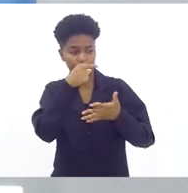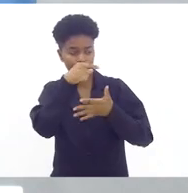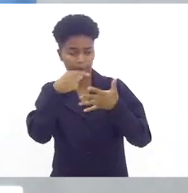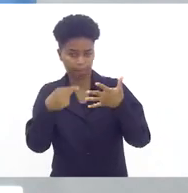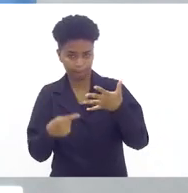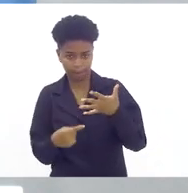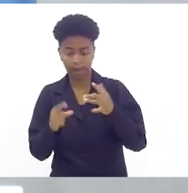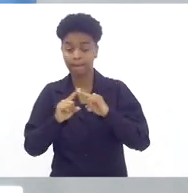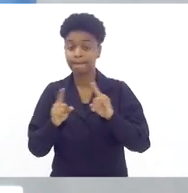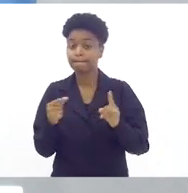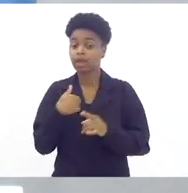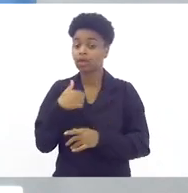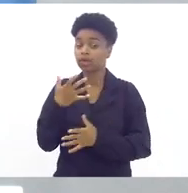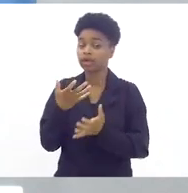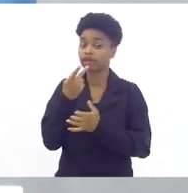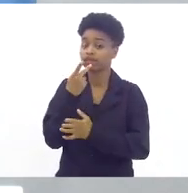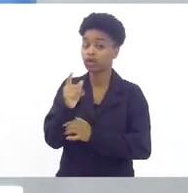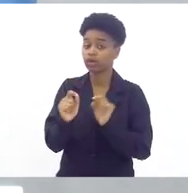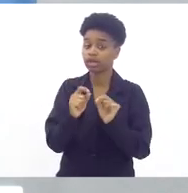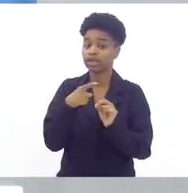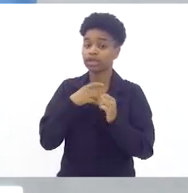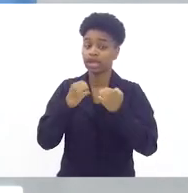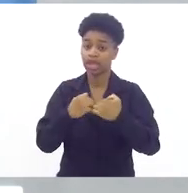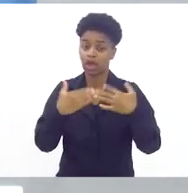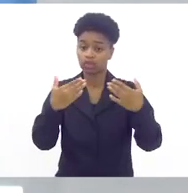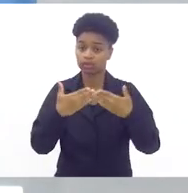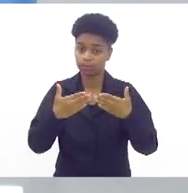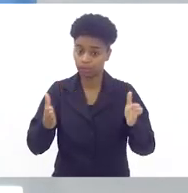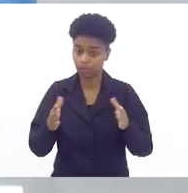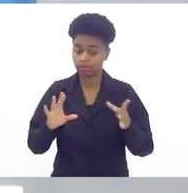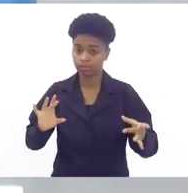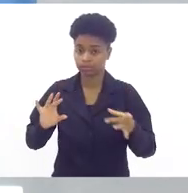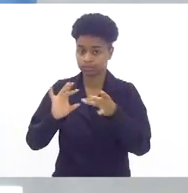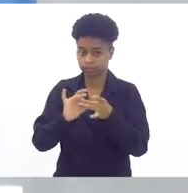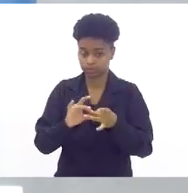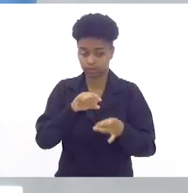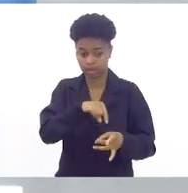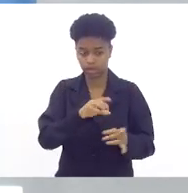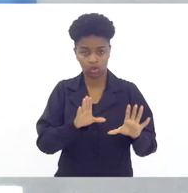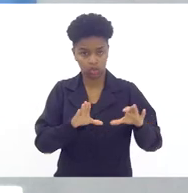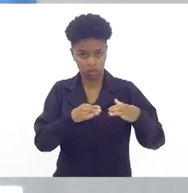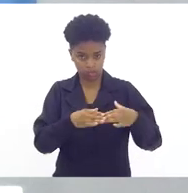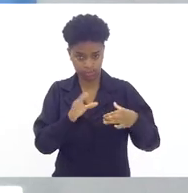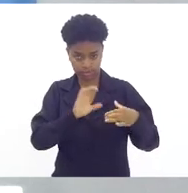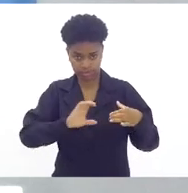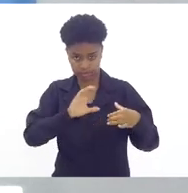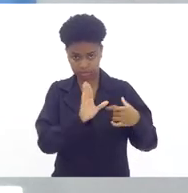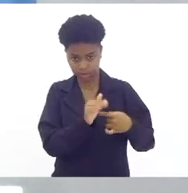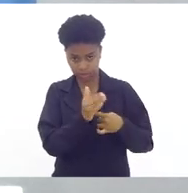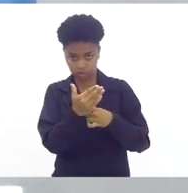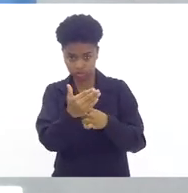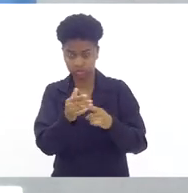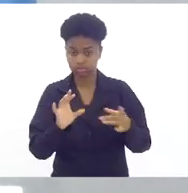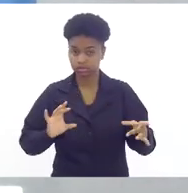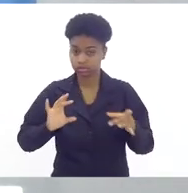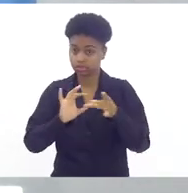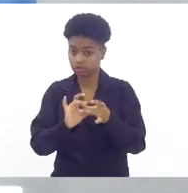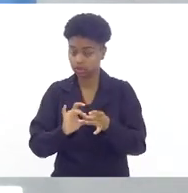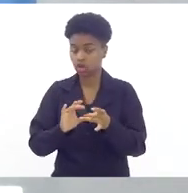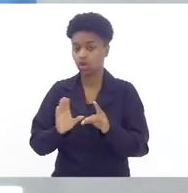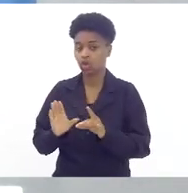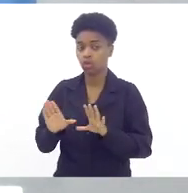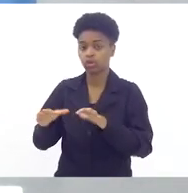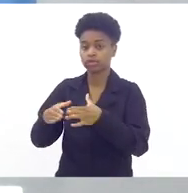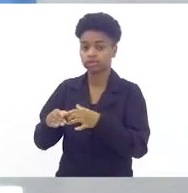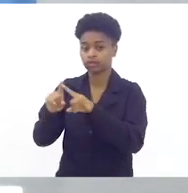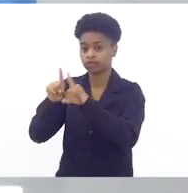dizer que existe uma audiência pública conjunta dessa da Ciência Tecnologia com a comissão de servidores públicos